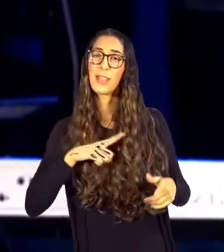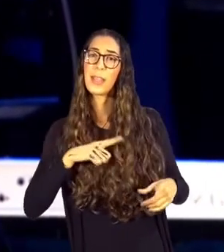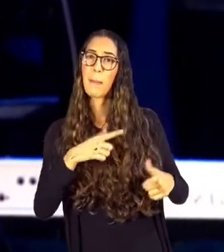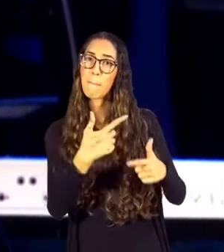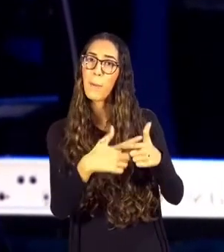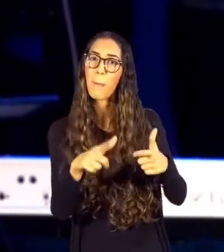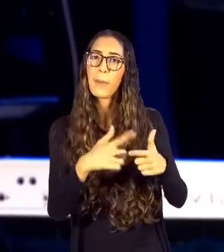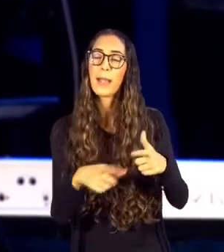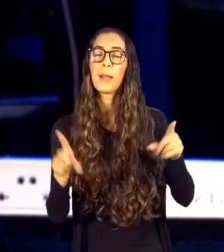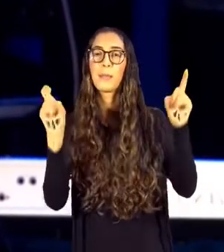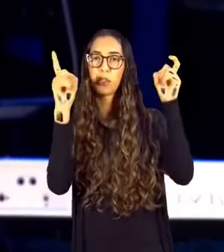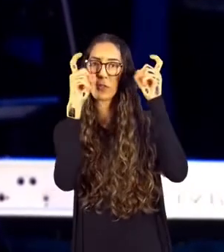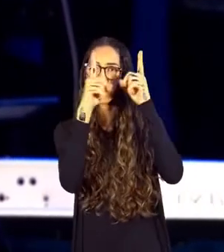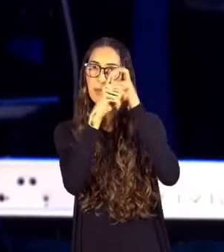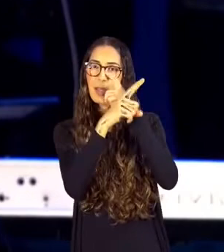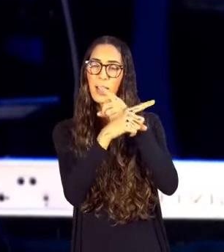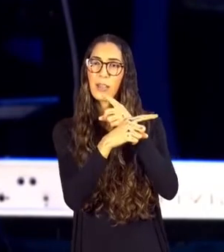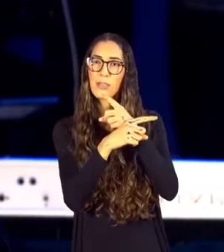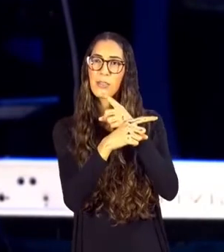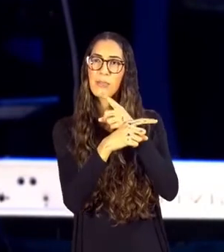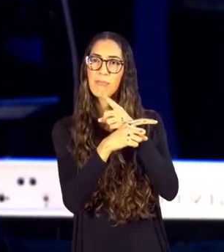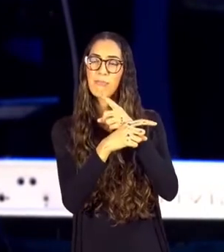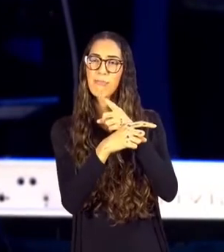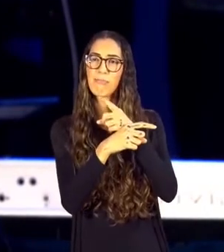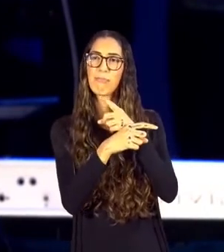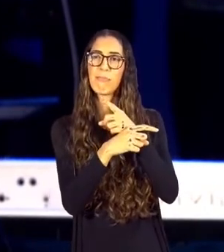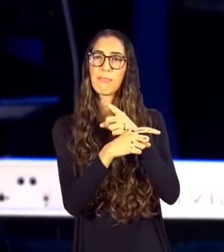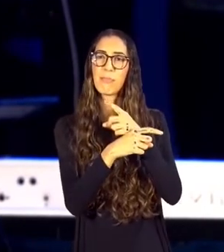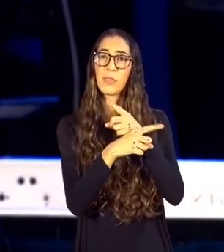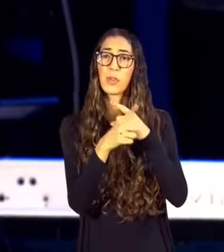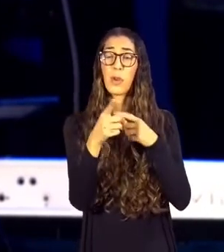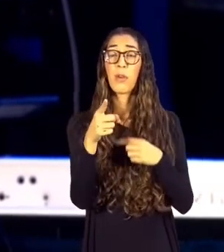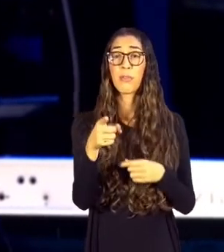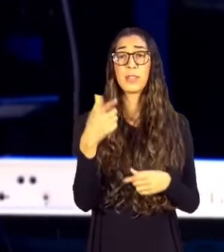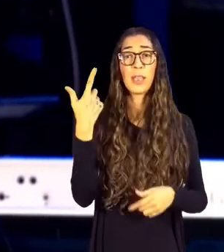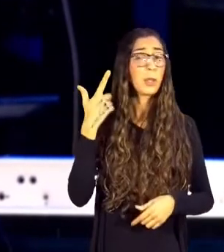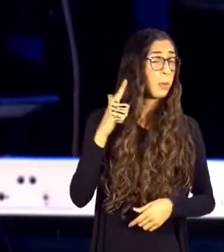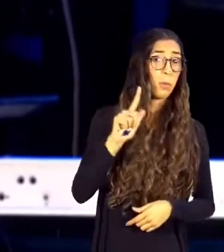Qual a dificuldade que você está enfrentando? O que tem tirado o seu sono?